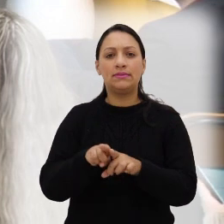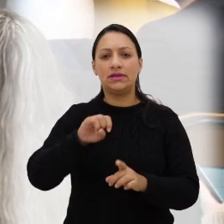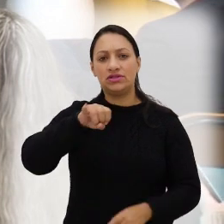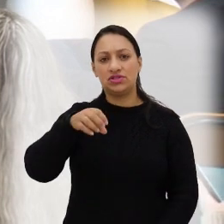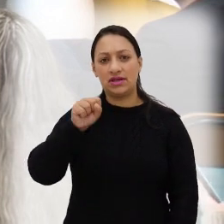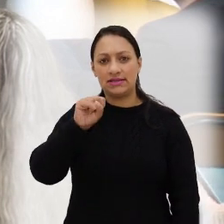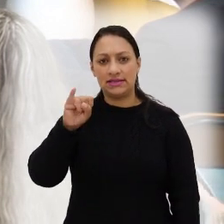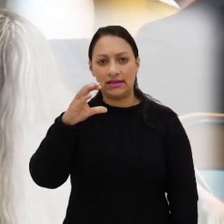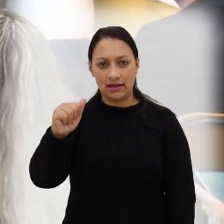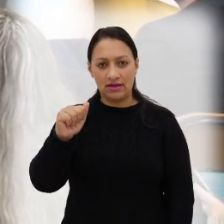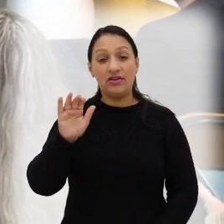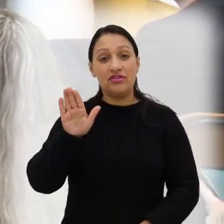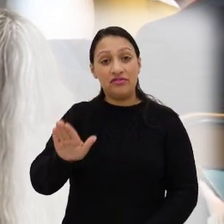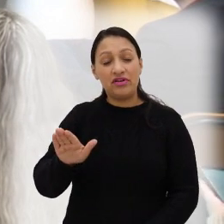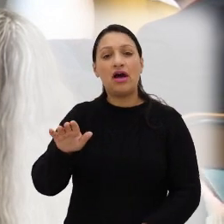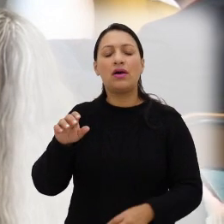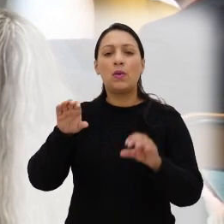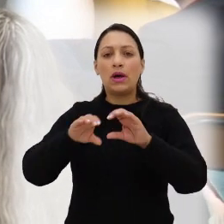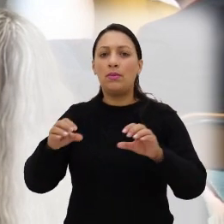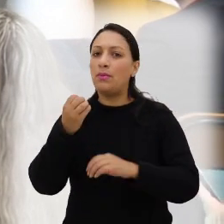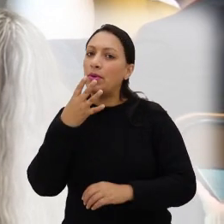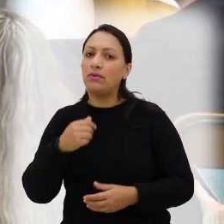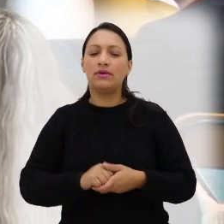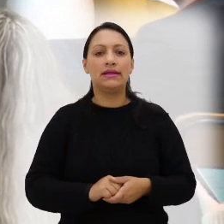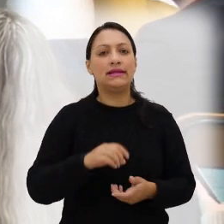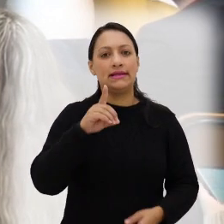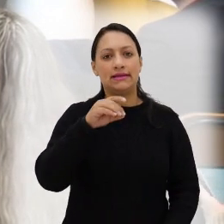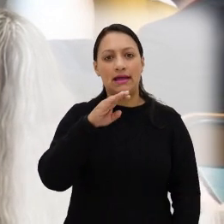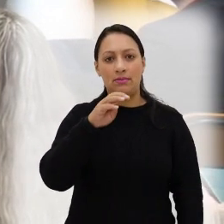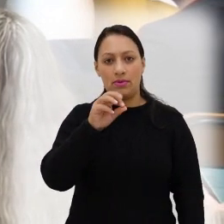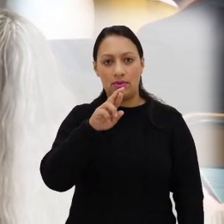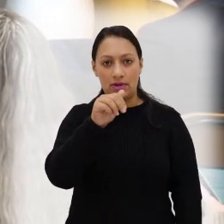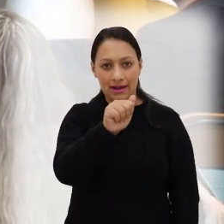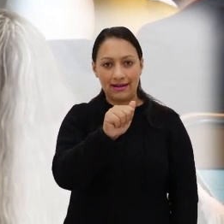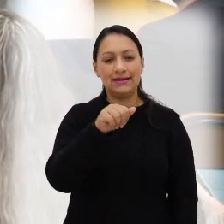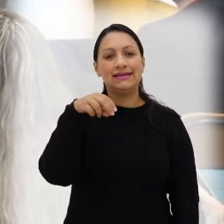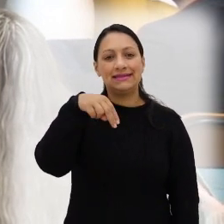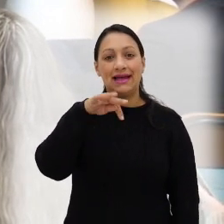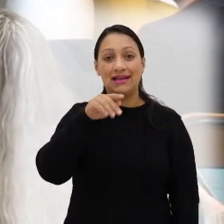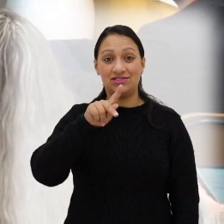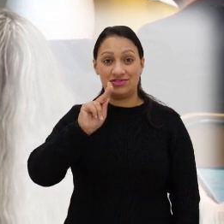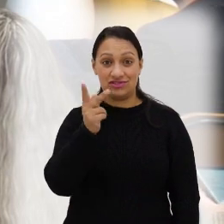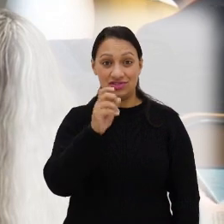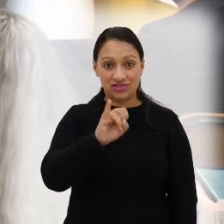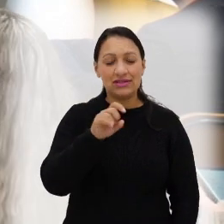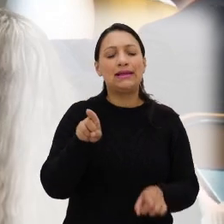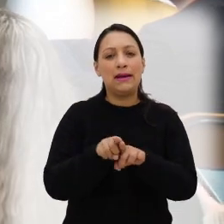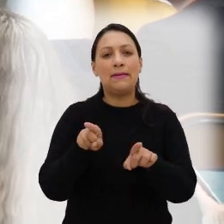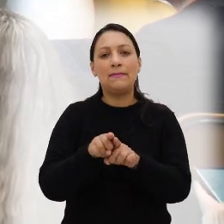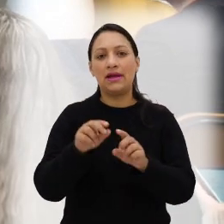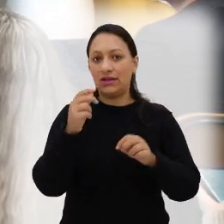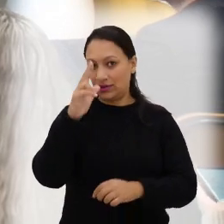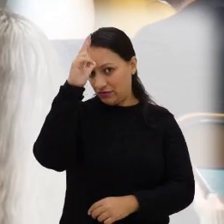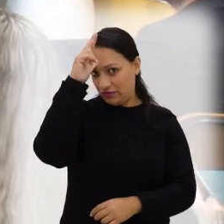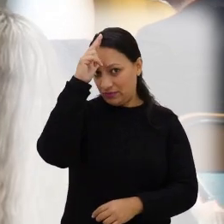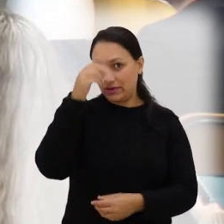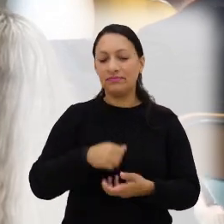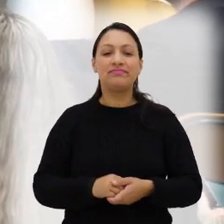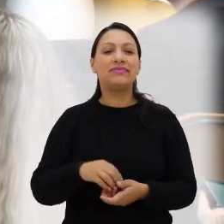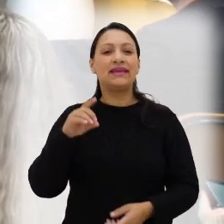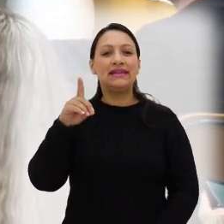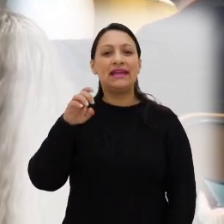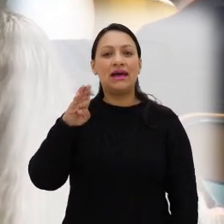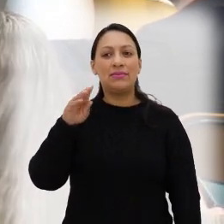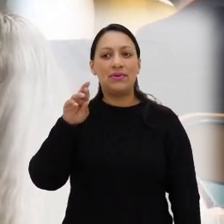A Débora e a Nath, elas ficam em Novo Hamburgo. Mas por que elas estão aqui? A Débora, que está por ali, e a